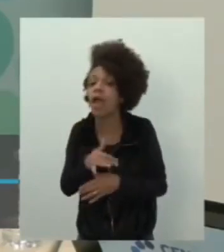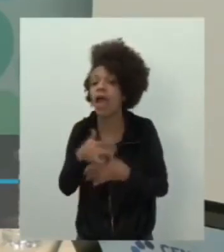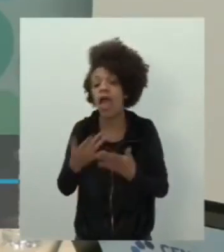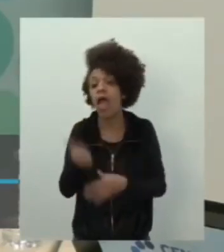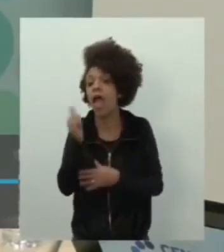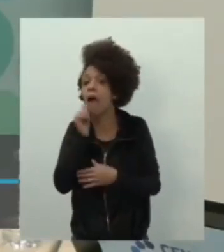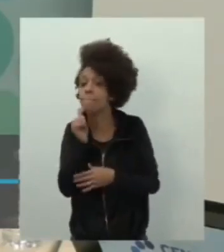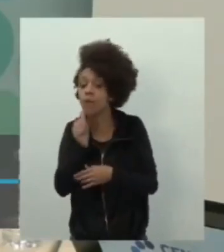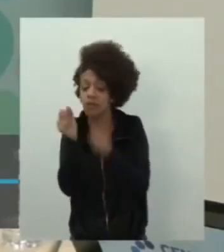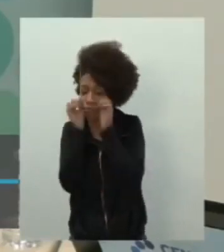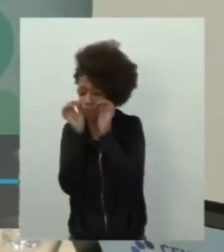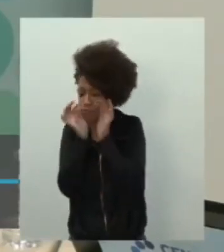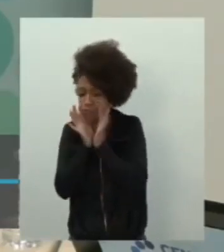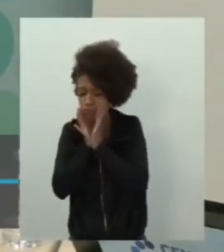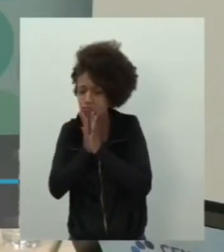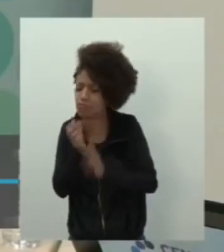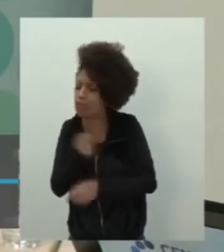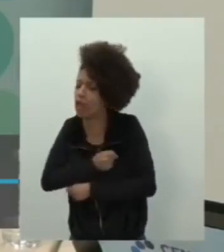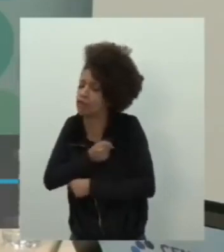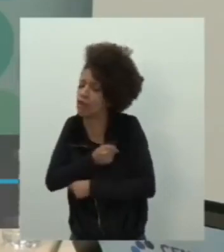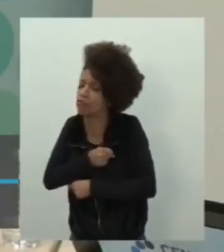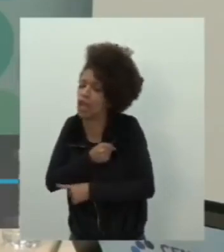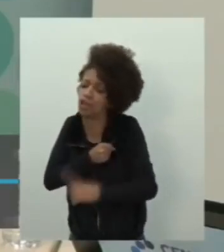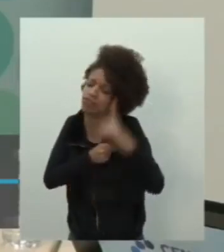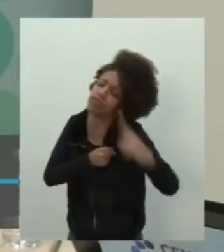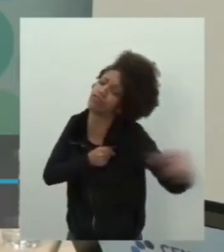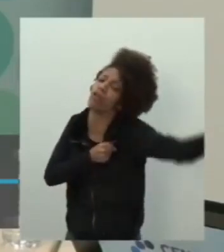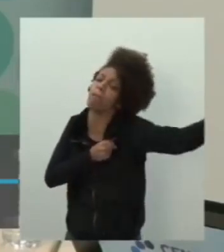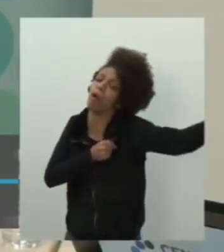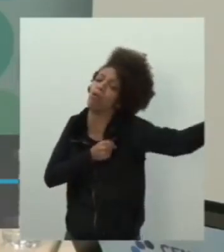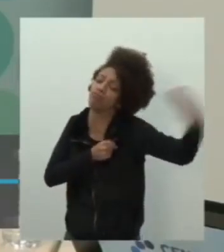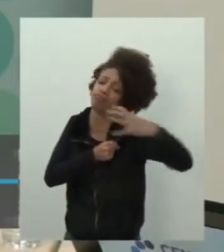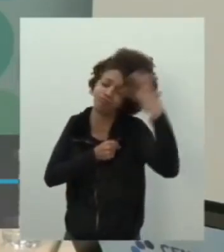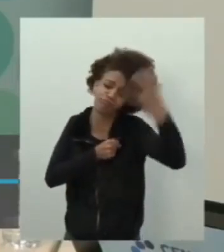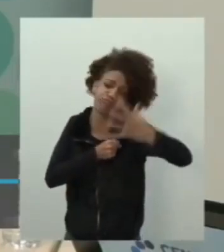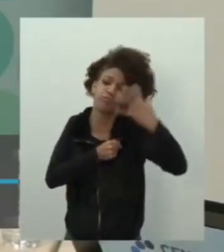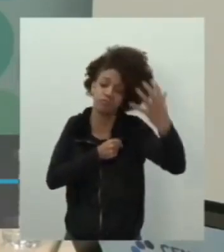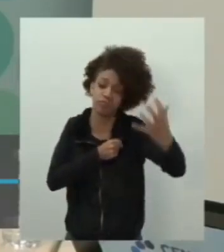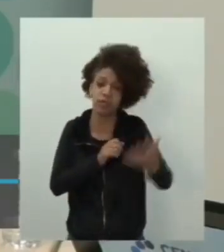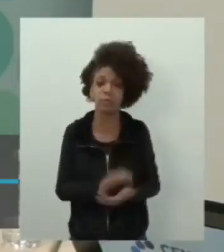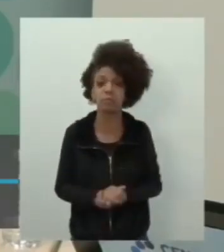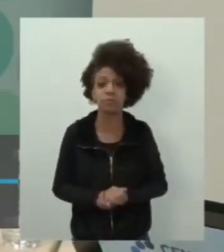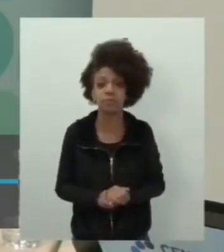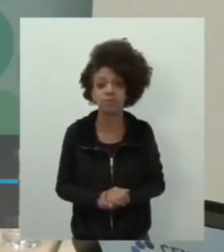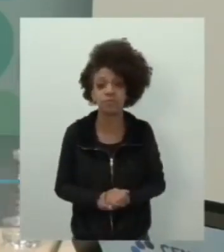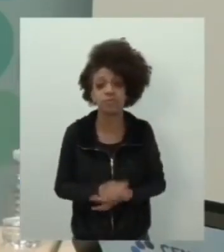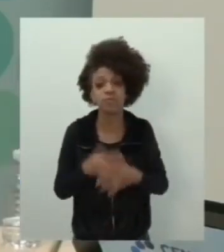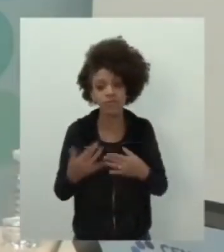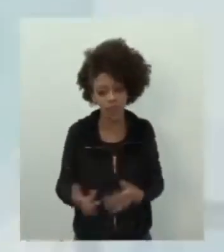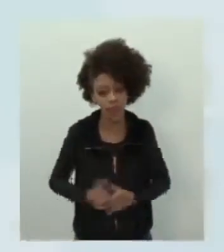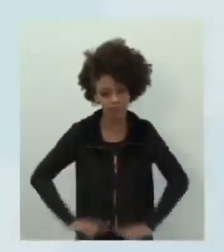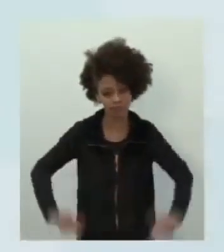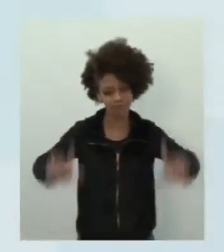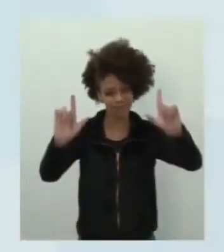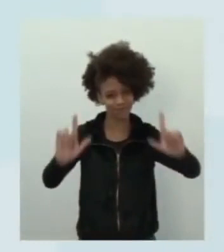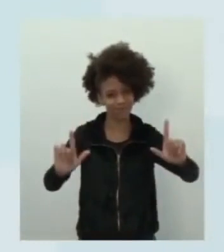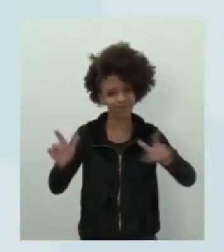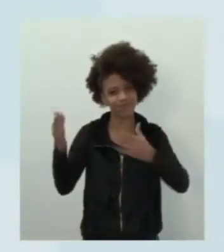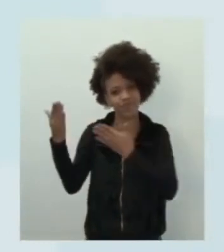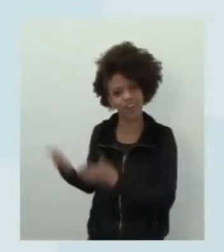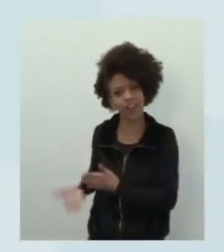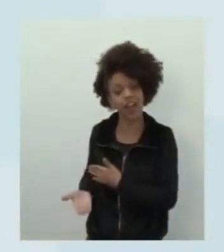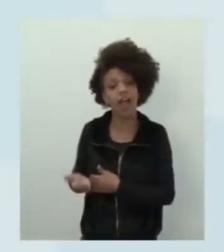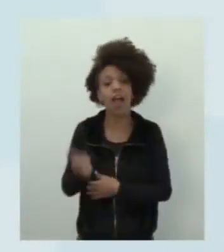mulher chorando a saudade do amado dela. De maneira bem direta, é isso que está na tela agora, olha só. Eu